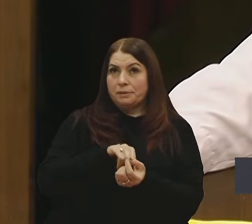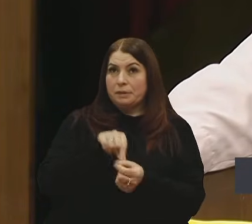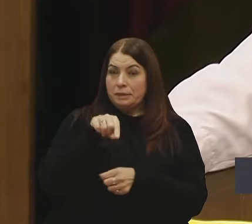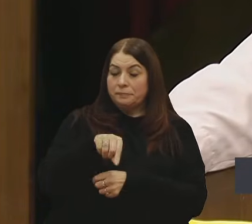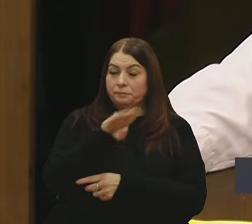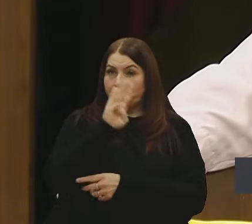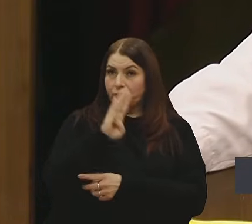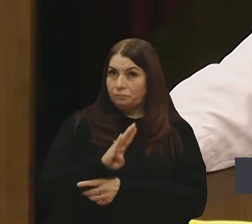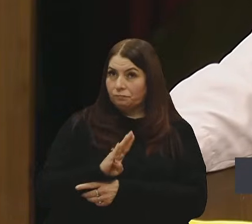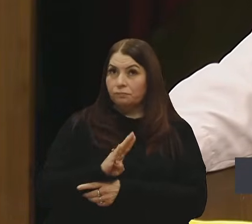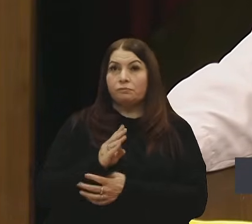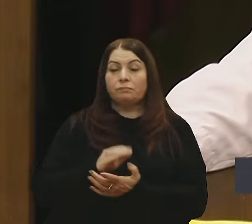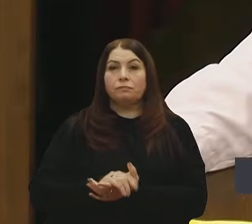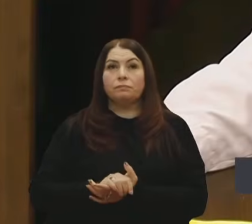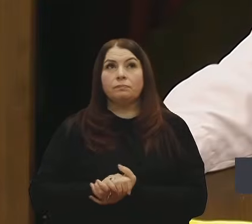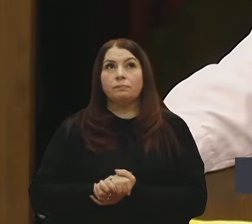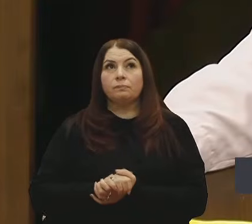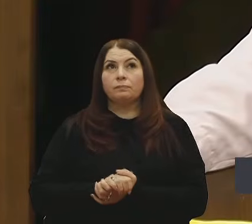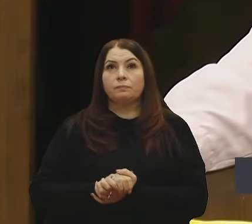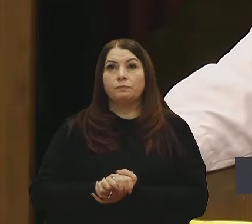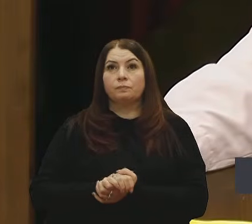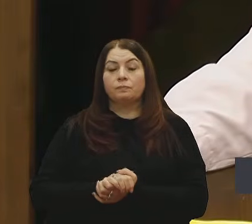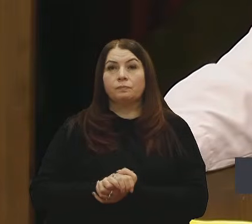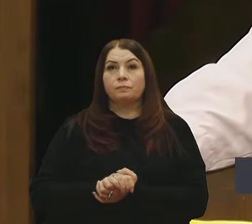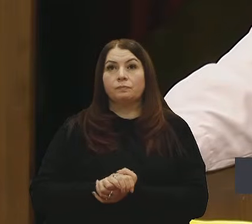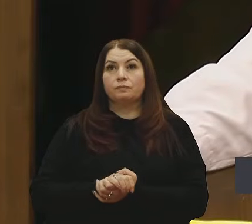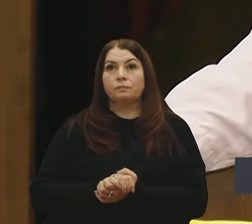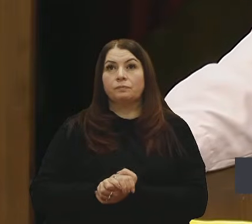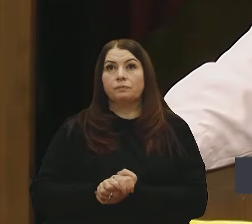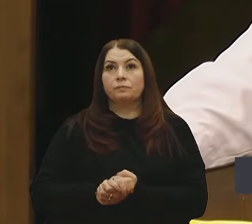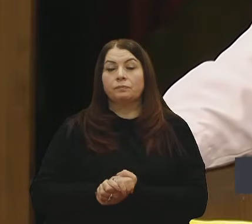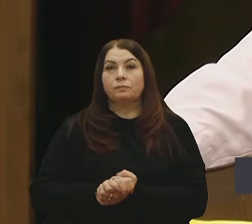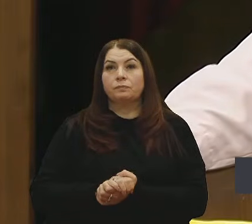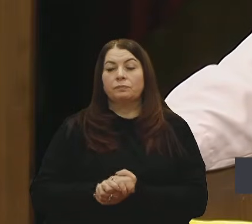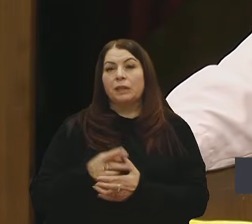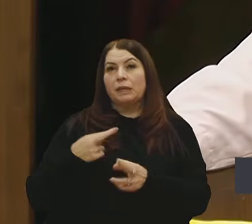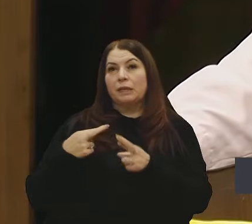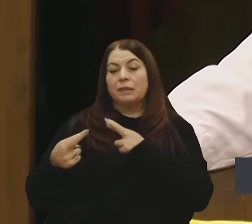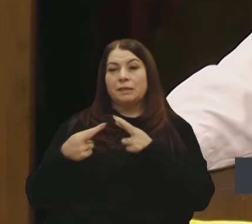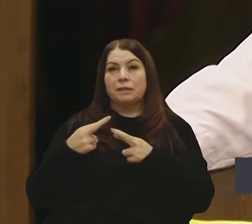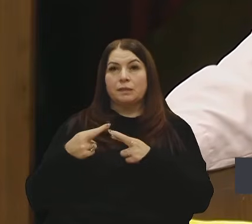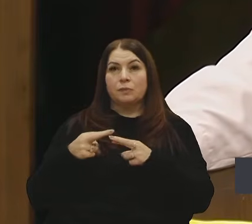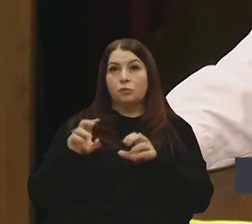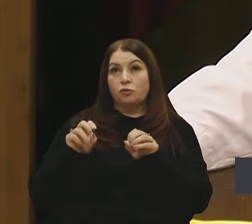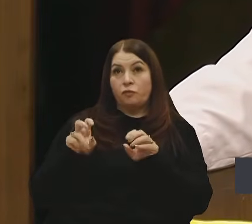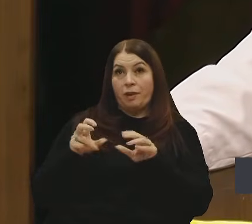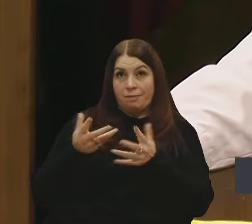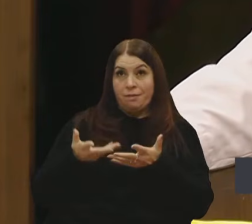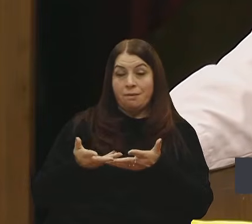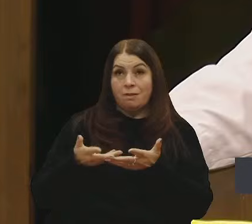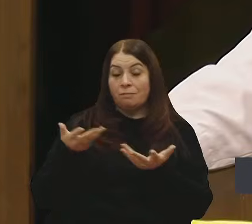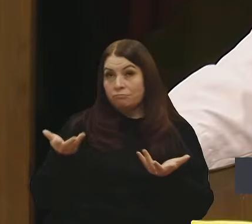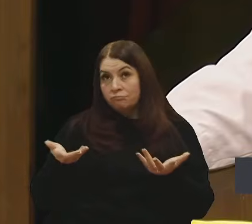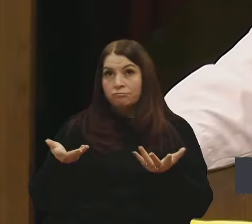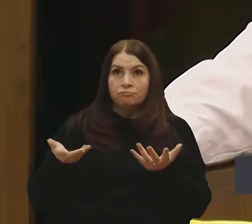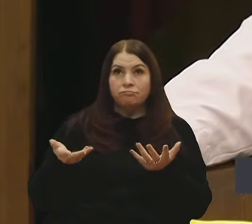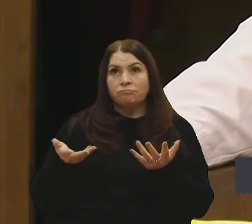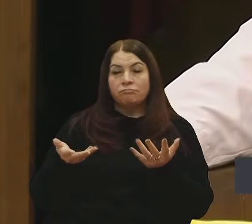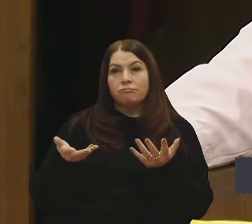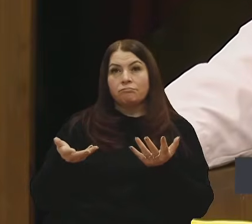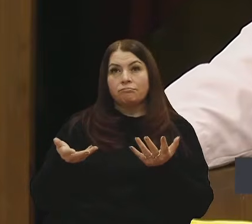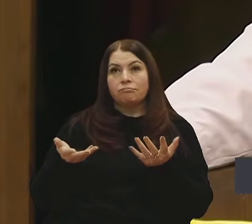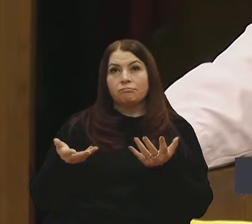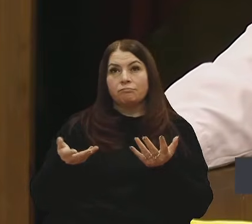Brasil, né? De que a relação de privatizar é